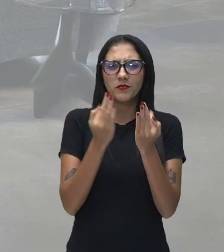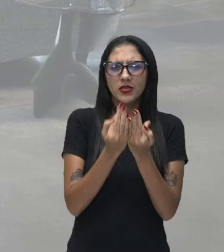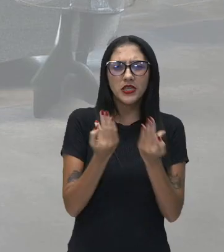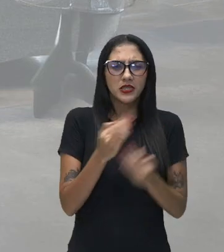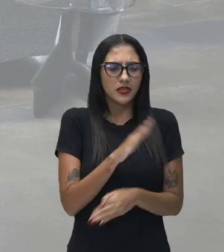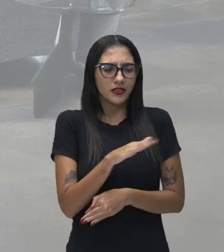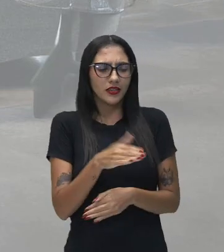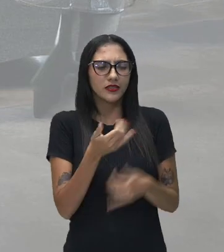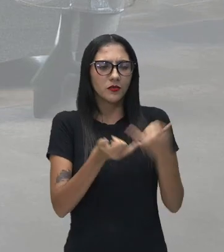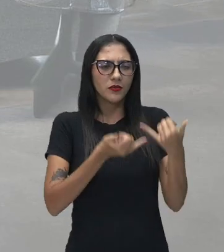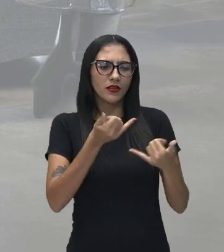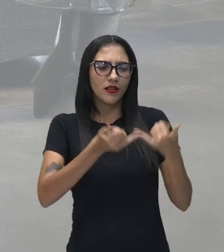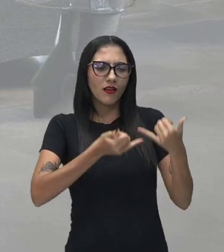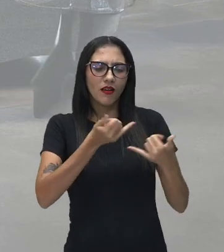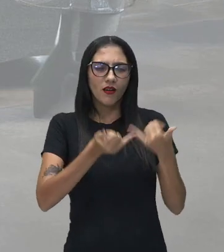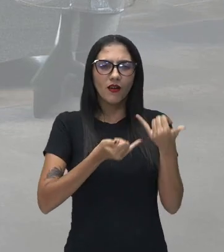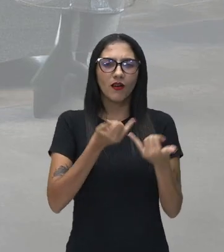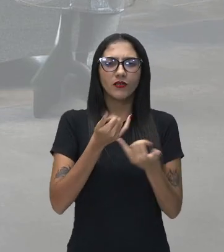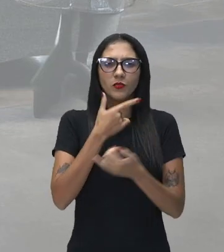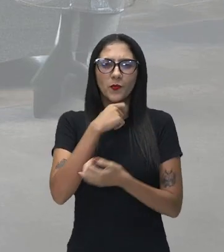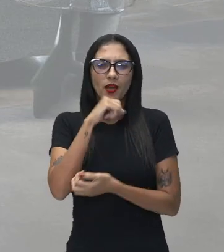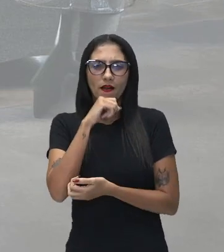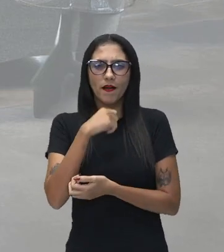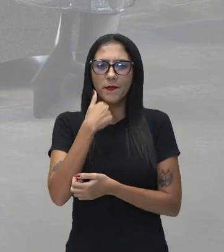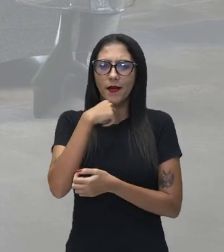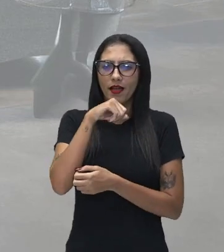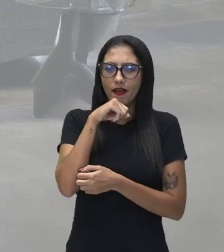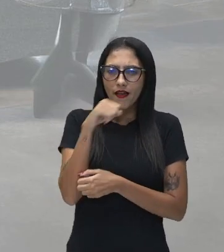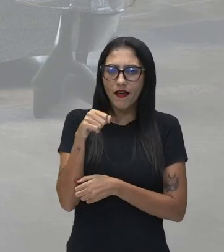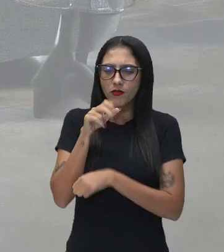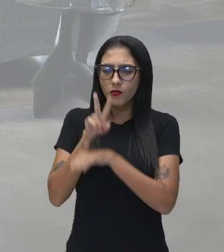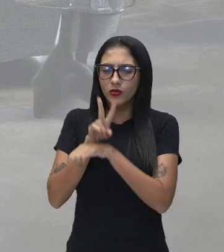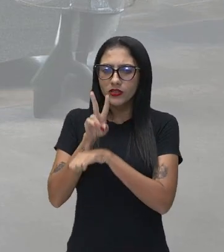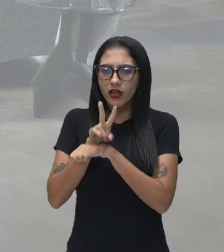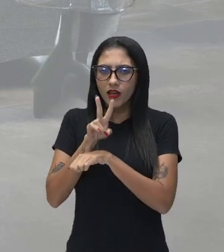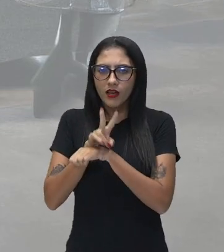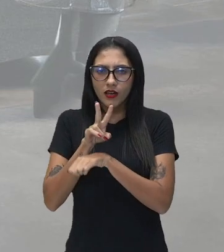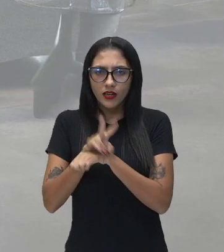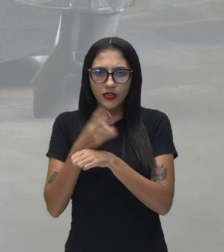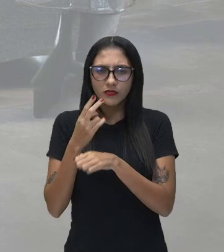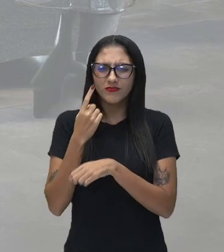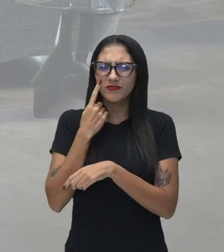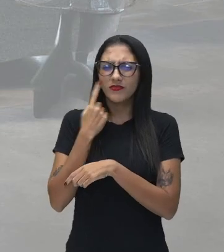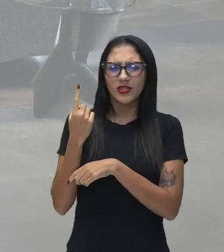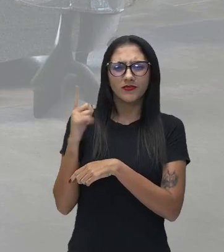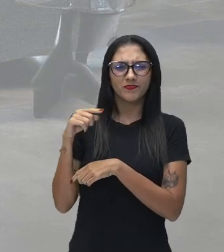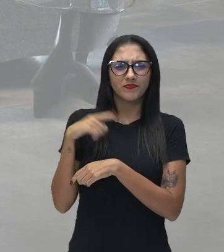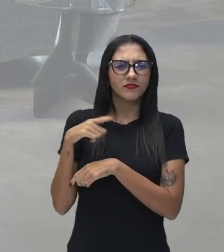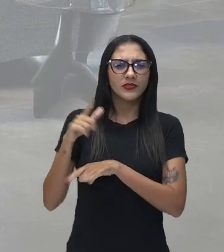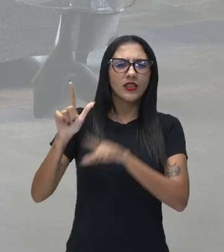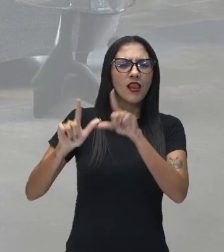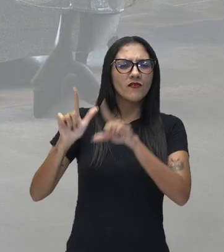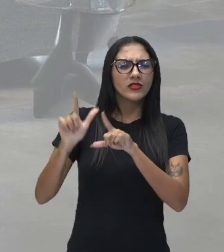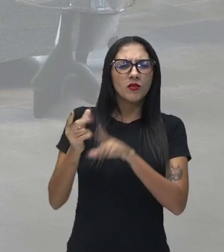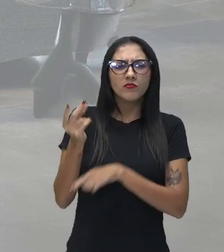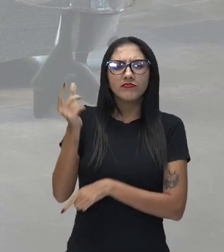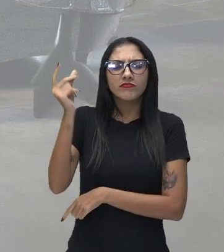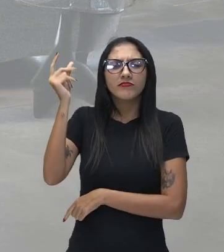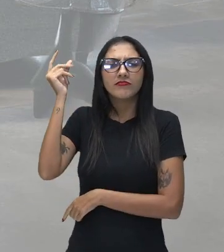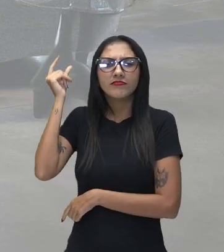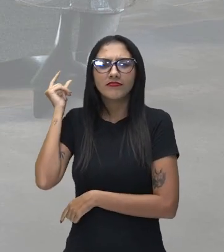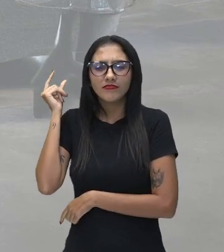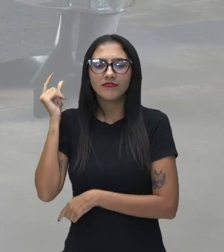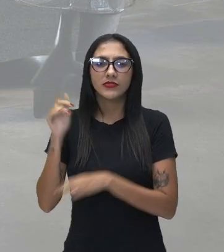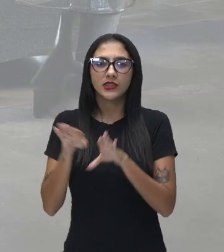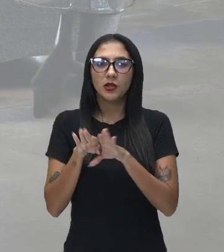chão, os pais do outro lado ali sentados na poltrona, perto deles uma TV antiga, né? Aqui um